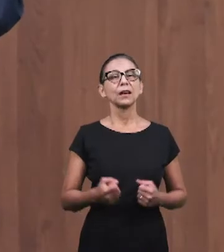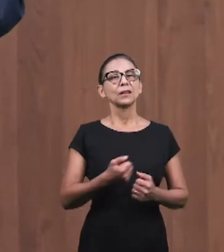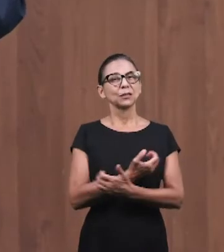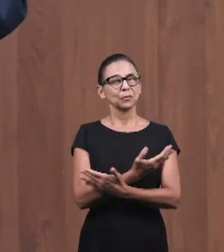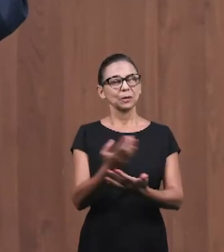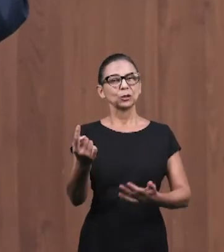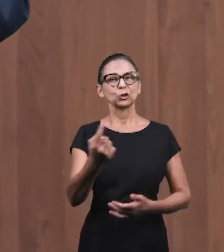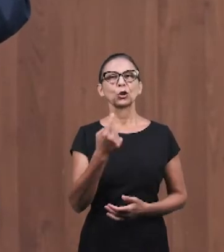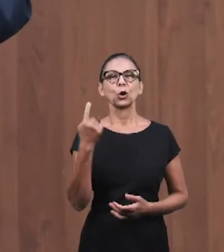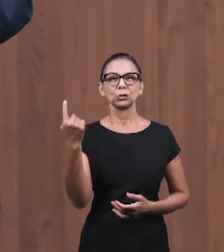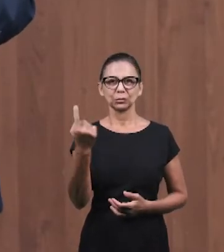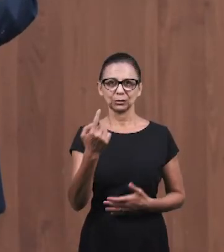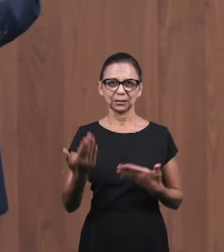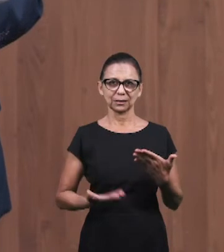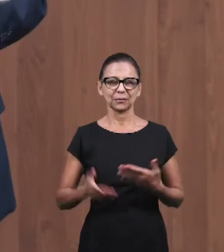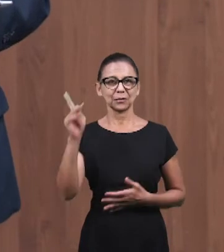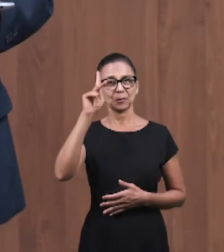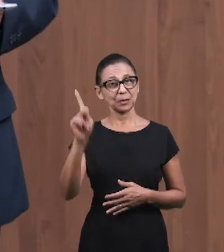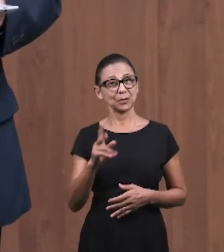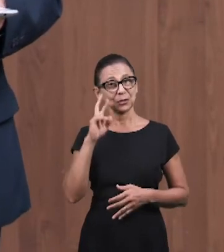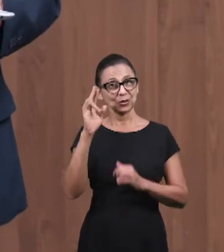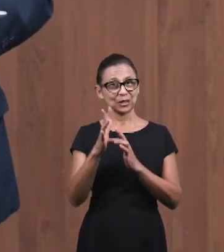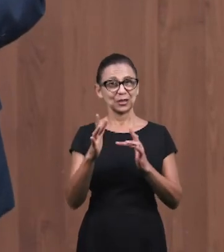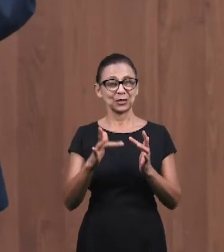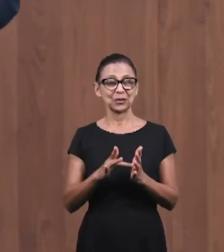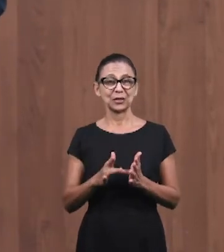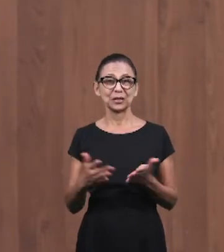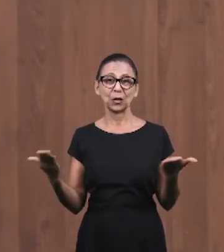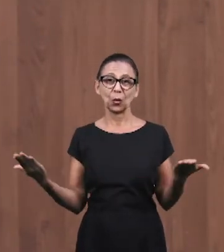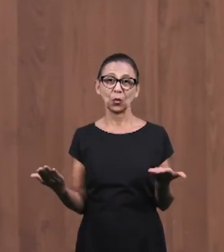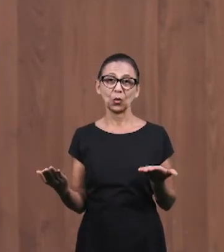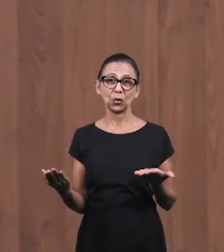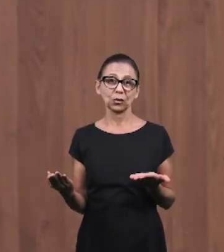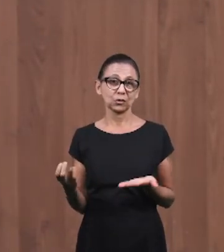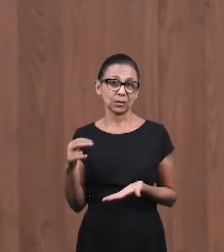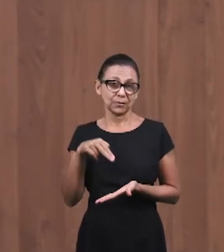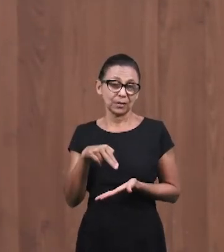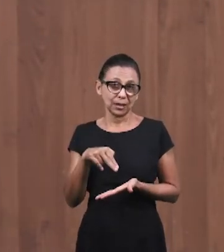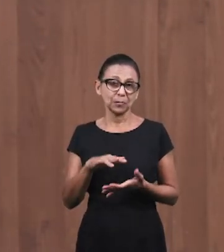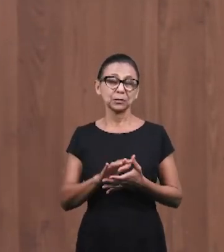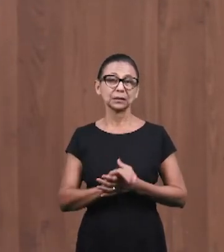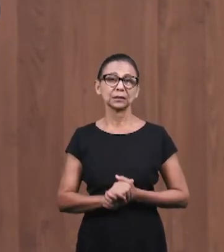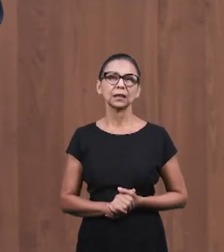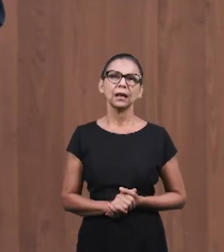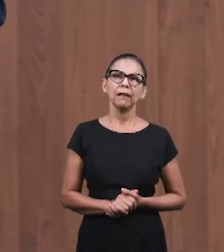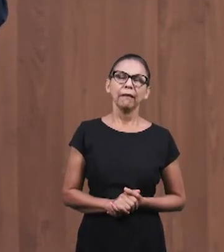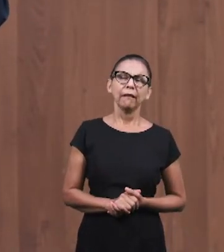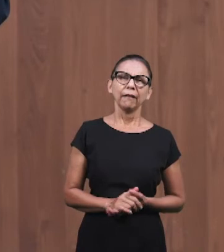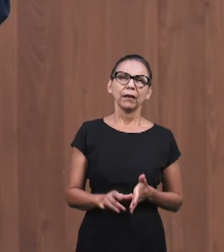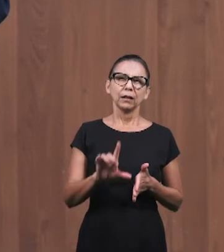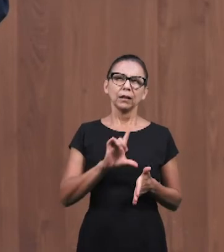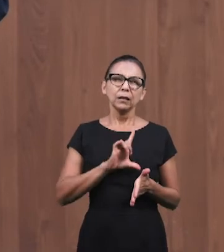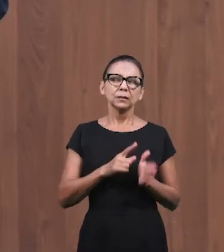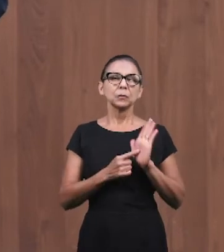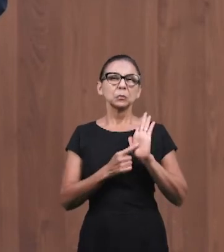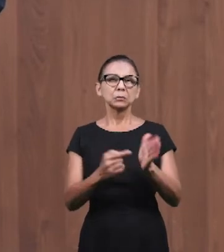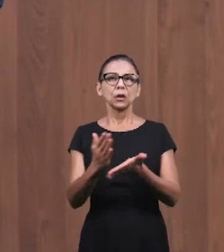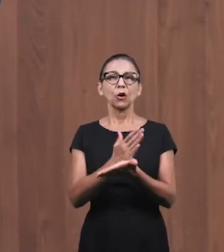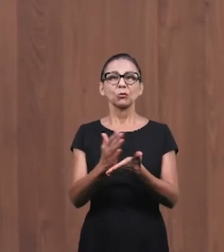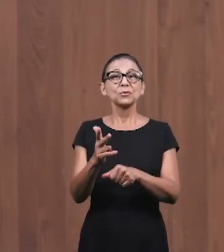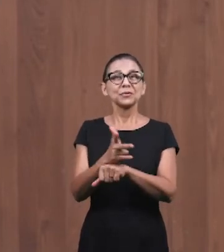quero cumprimentar os irmãos com a paz do Senhor Jesus e dizer que nós estamos aqui mais uma vez, um pouco mais cedo, para apresentarmos aqui